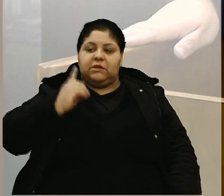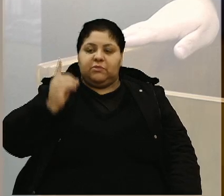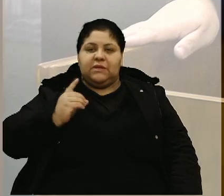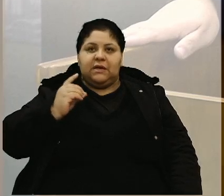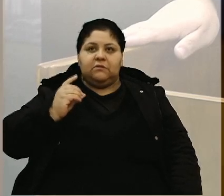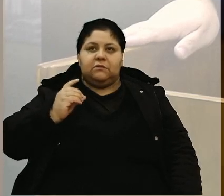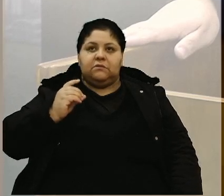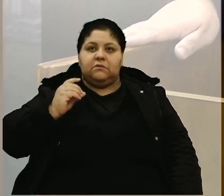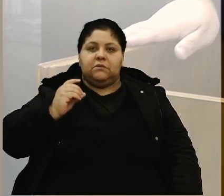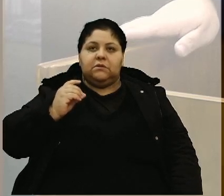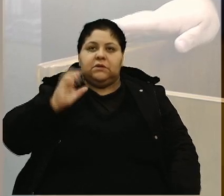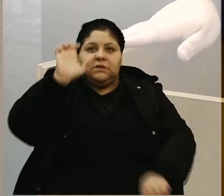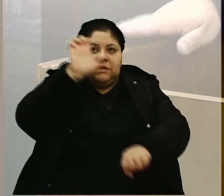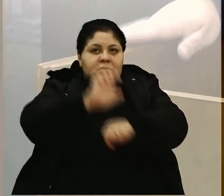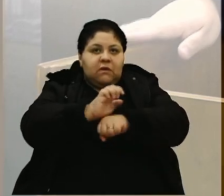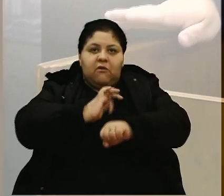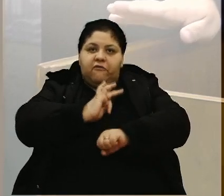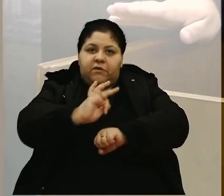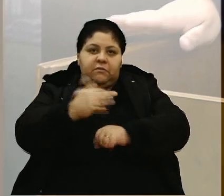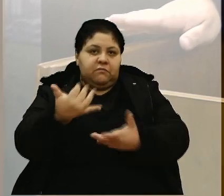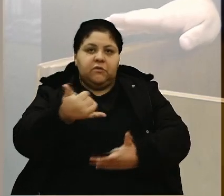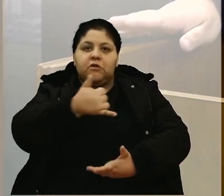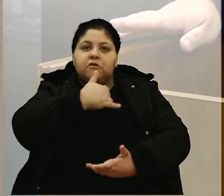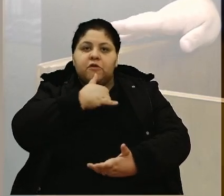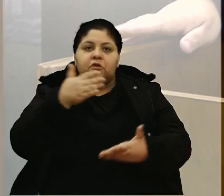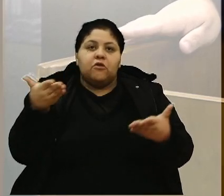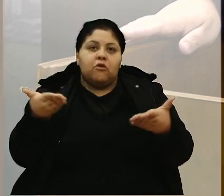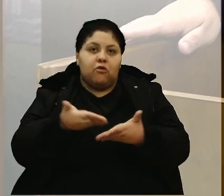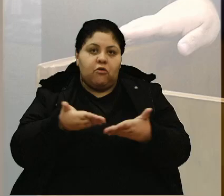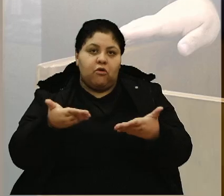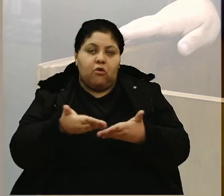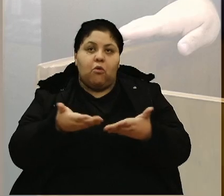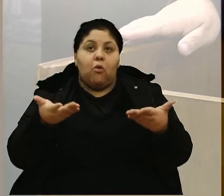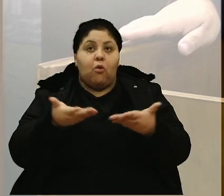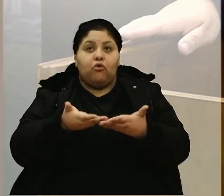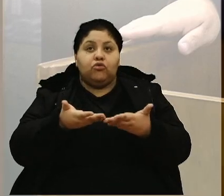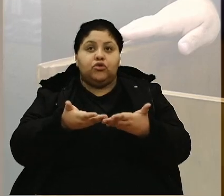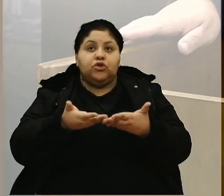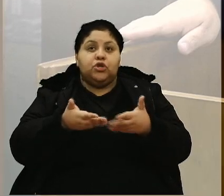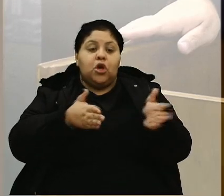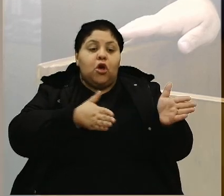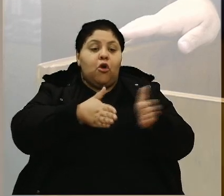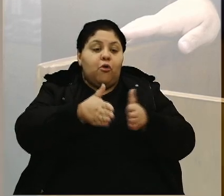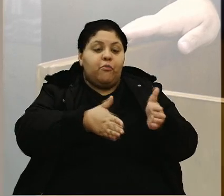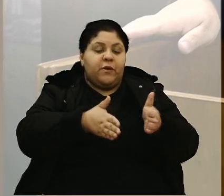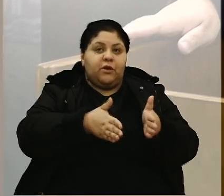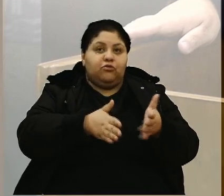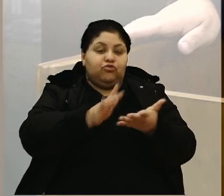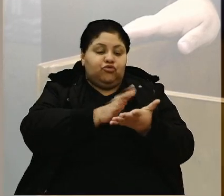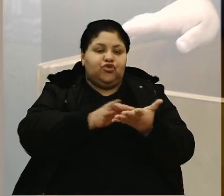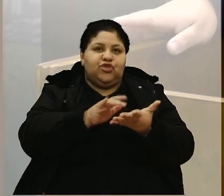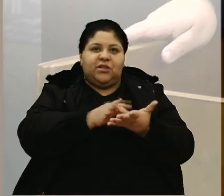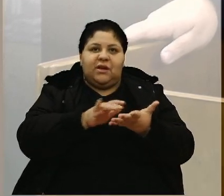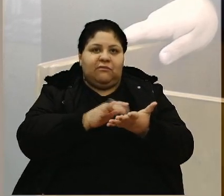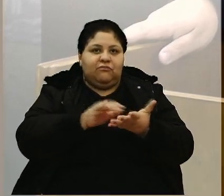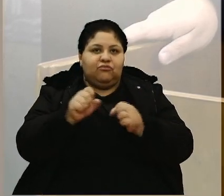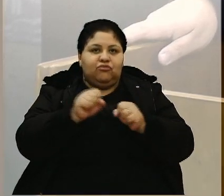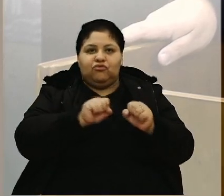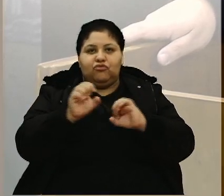federal. Infelizmente, hoje nós vivemos na era da informação, onde tudo está ao